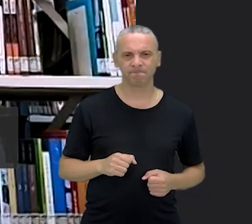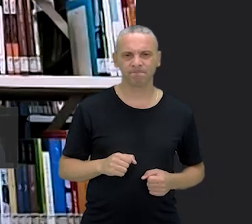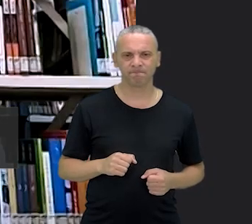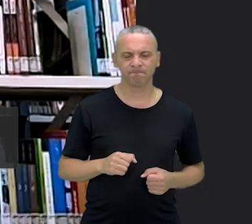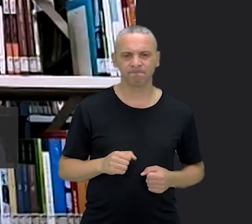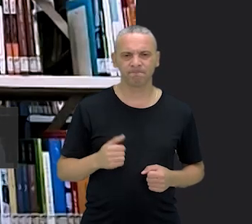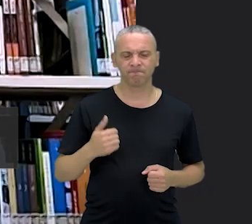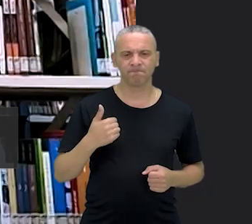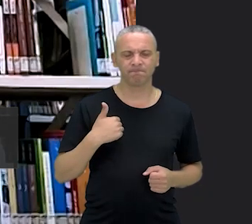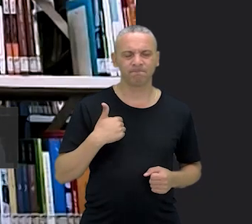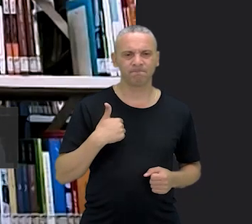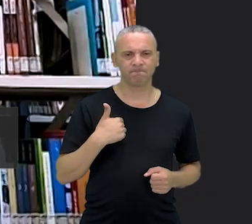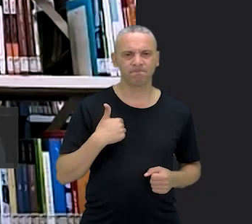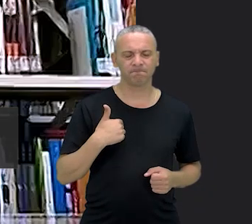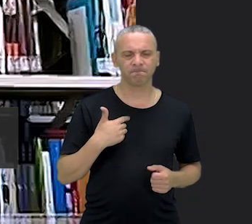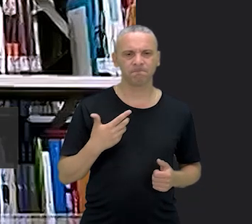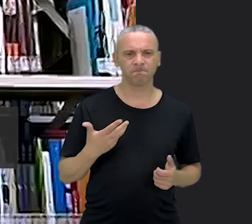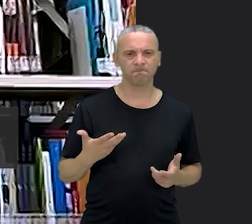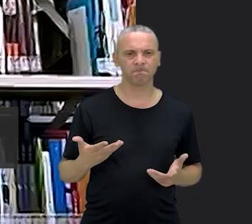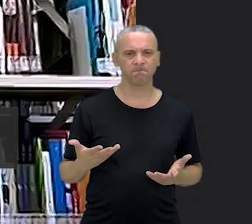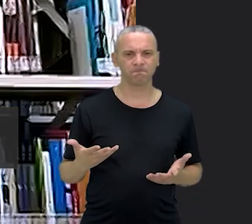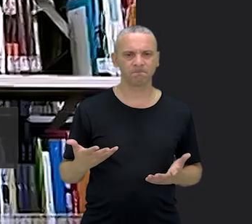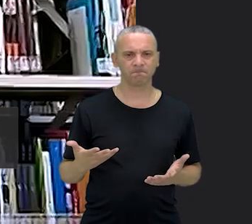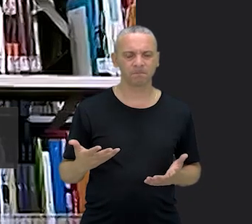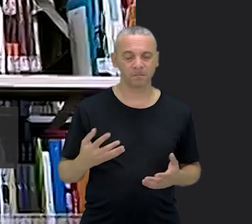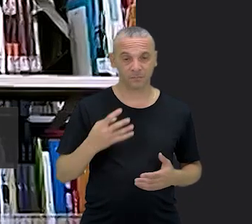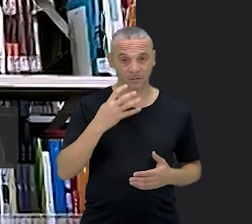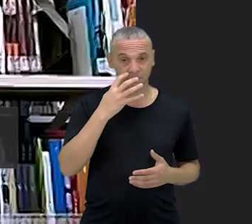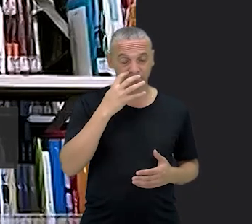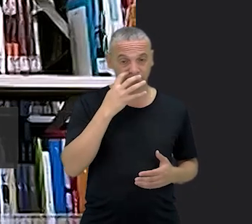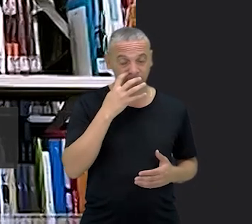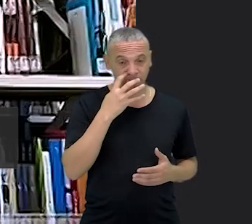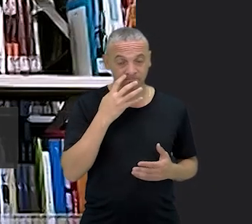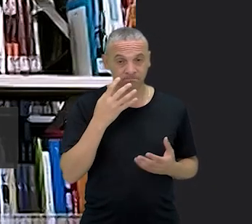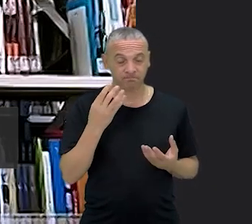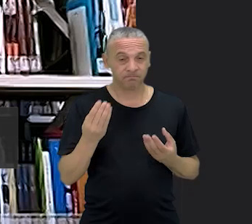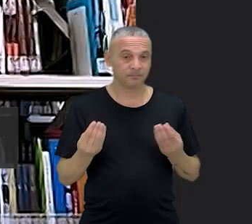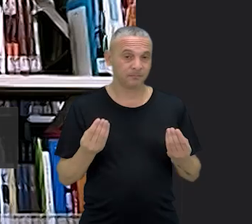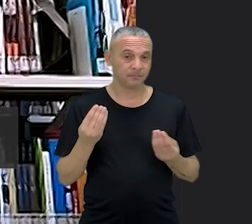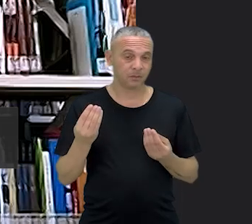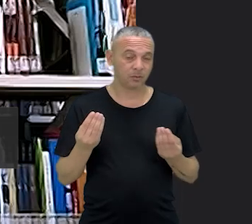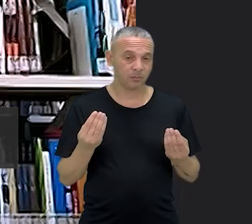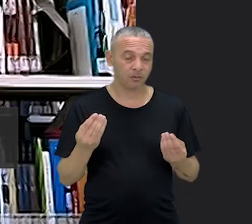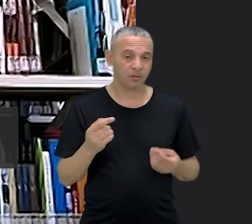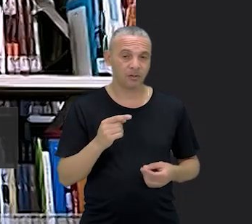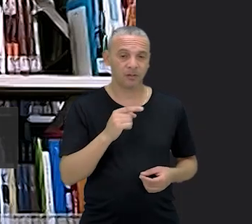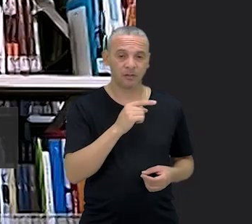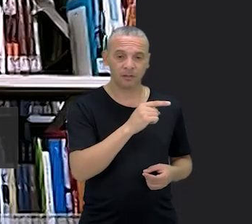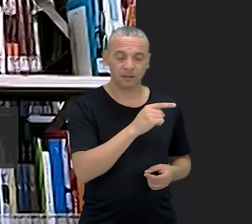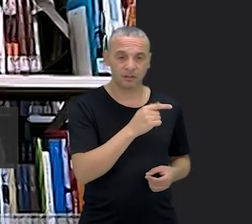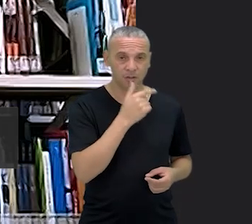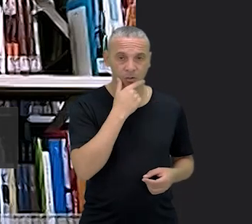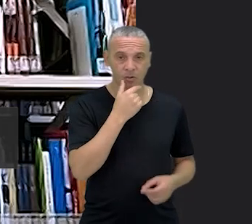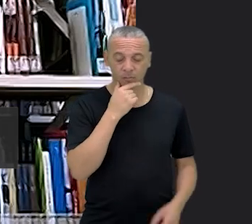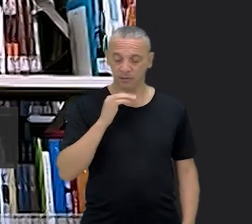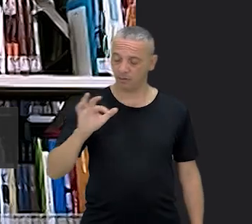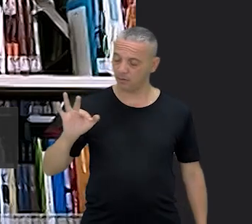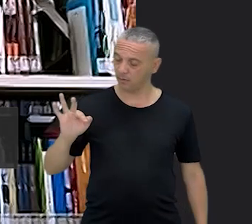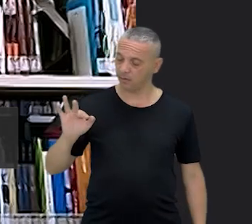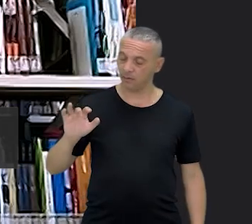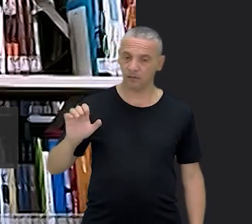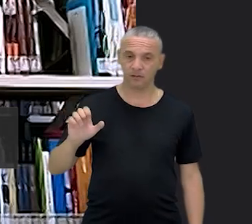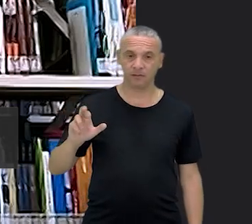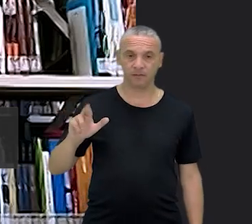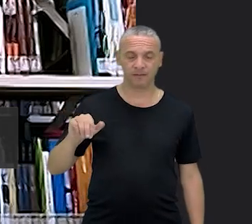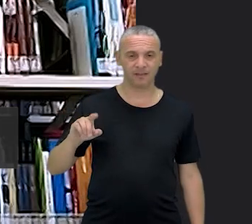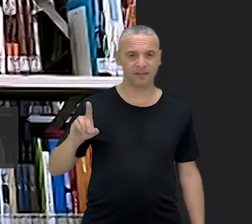eu fiquei, assim, muito perplexa com o Fernando, pelo estilo de vida que ele